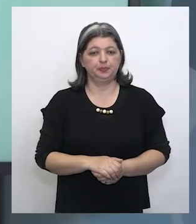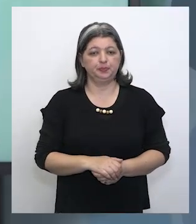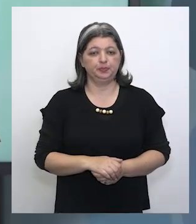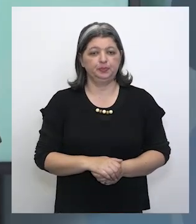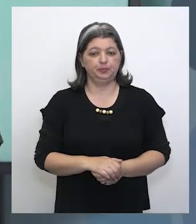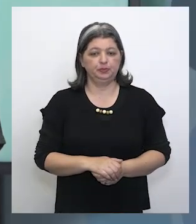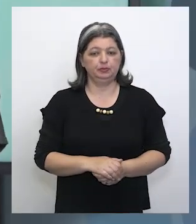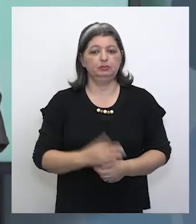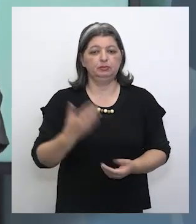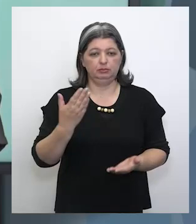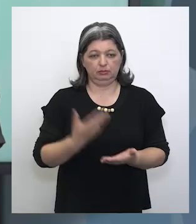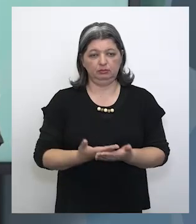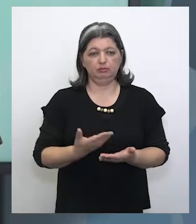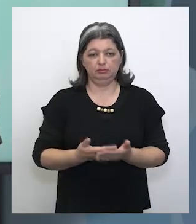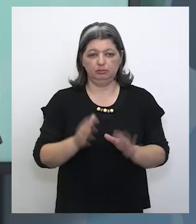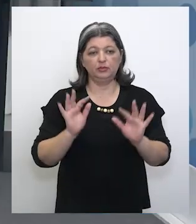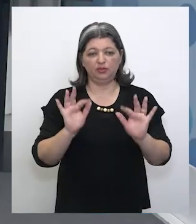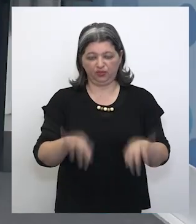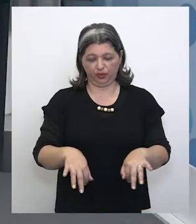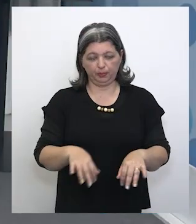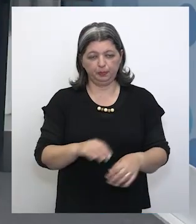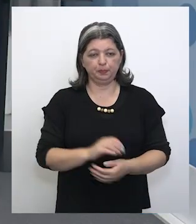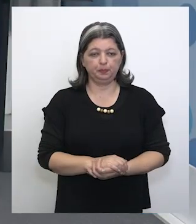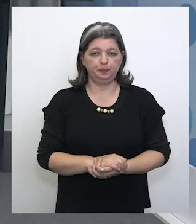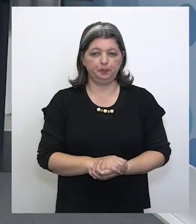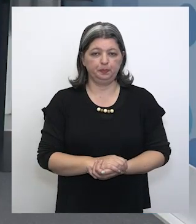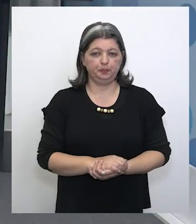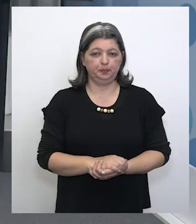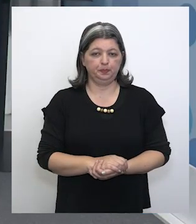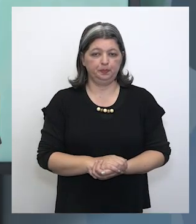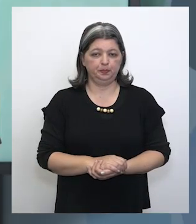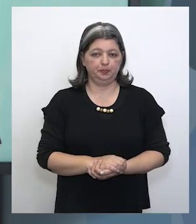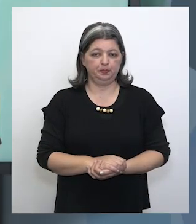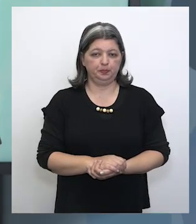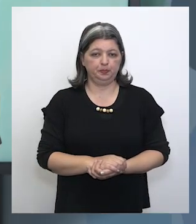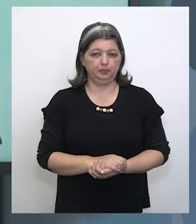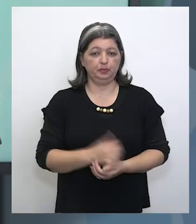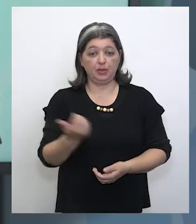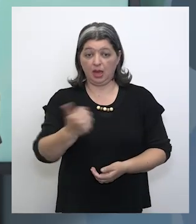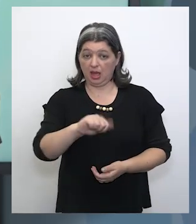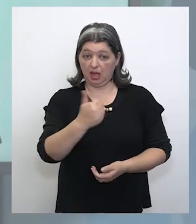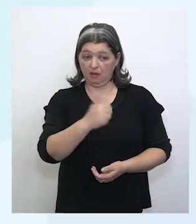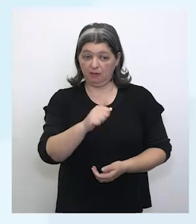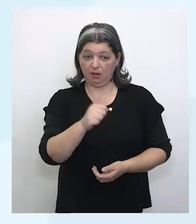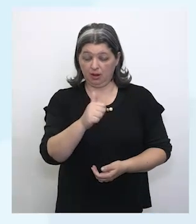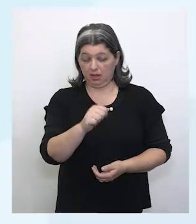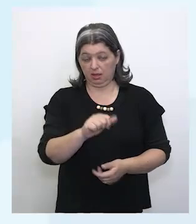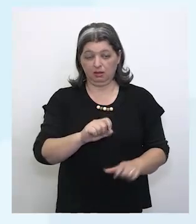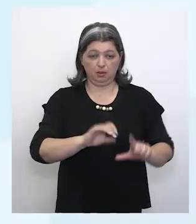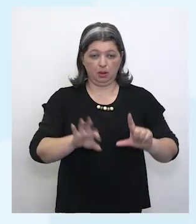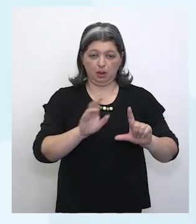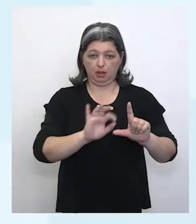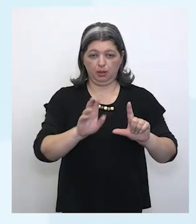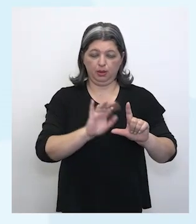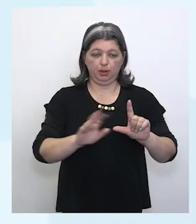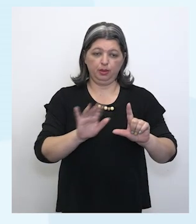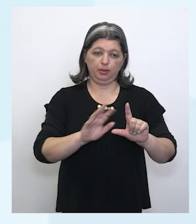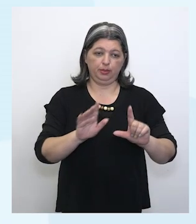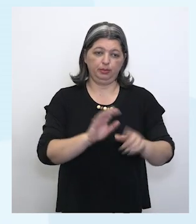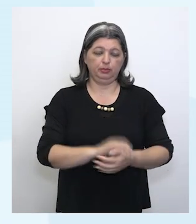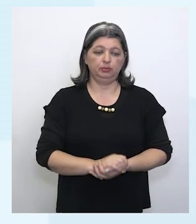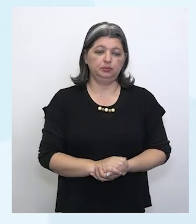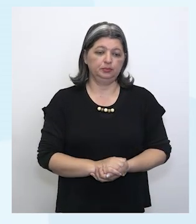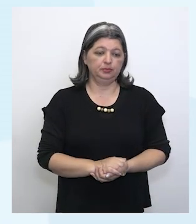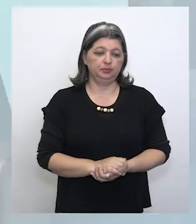nossa aula acabou, né, Erika? Finished. Finished. That's it. Não se esqueçam de avaliar, tá aí na tela para vocês, QR Code,